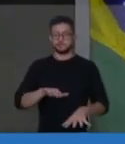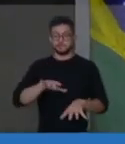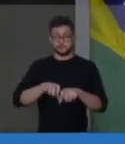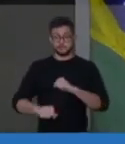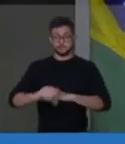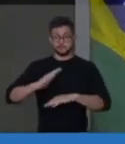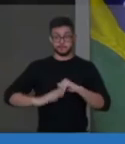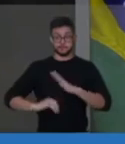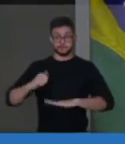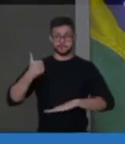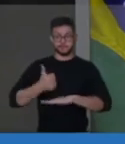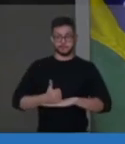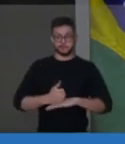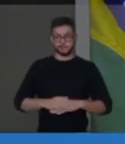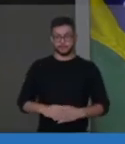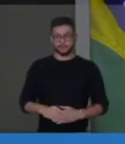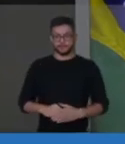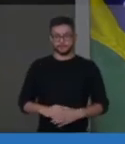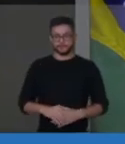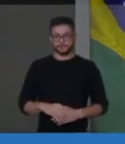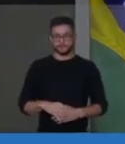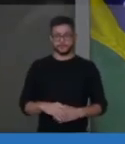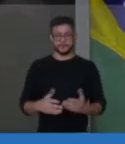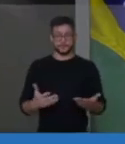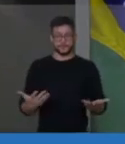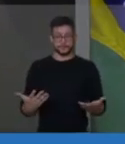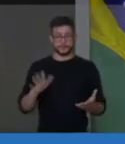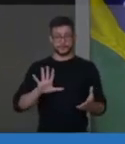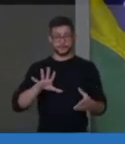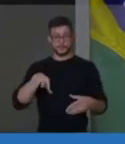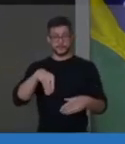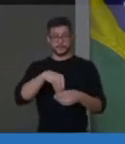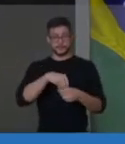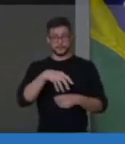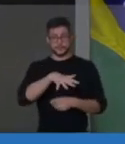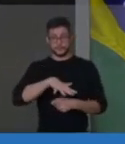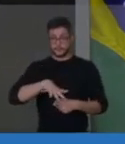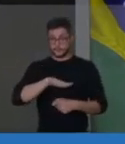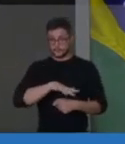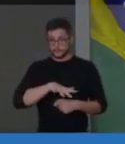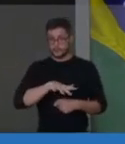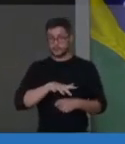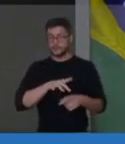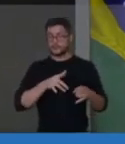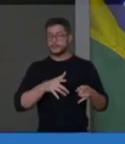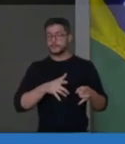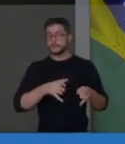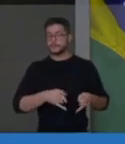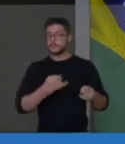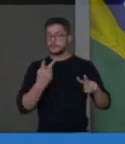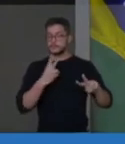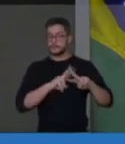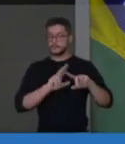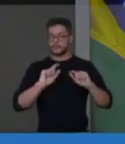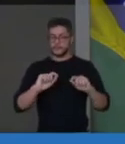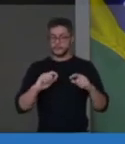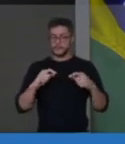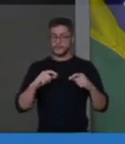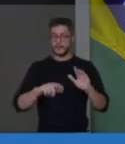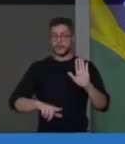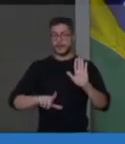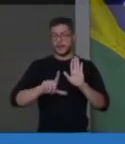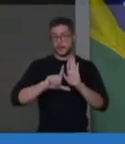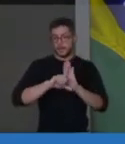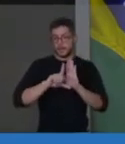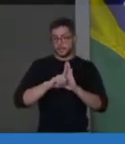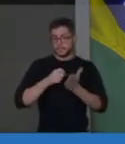para o trabalho. No âmbito do sistema penitenciário, prevê a Lei de Execução Penal, assistência ao preso e ao